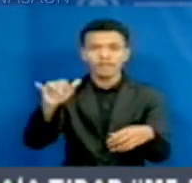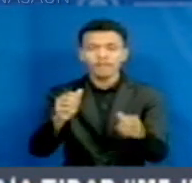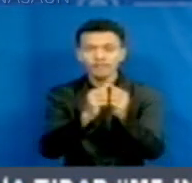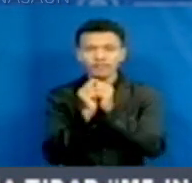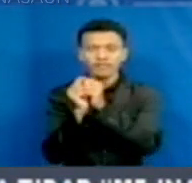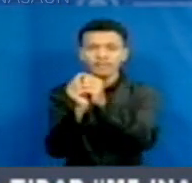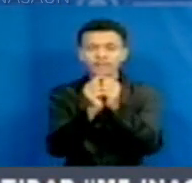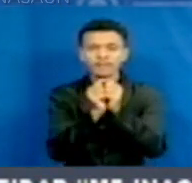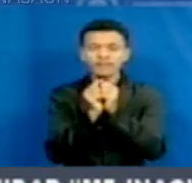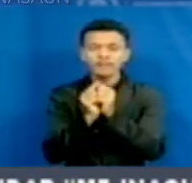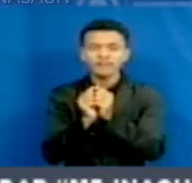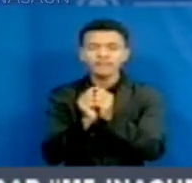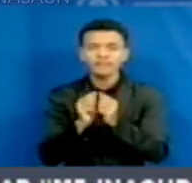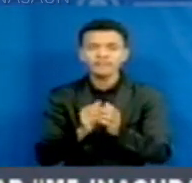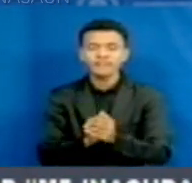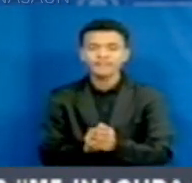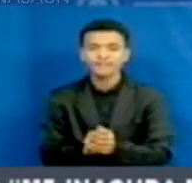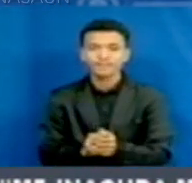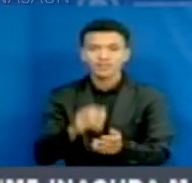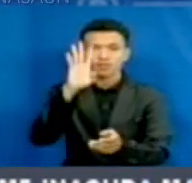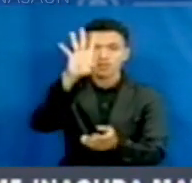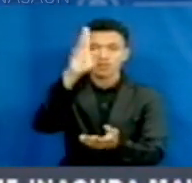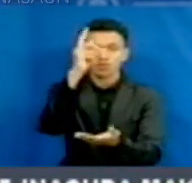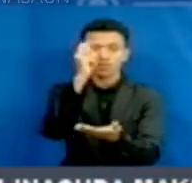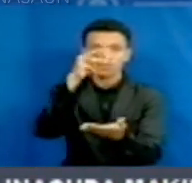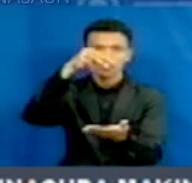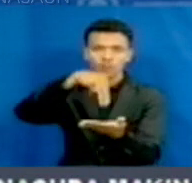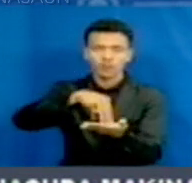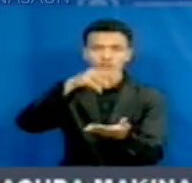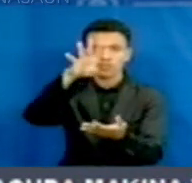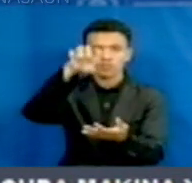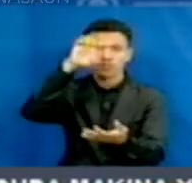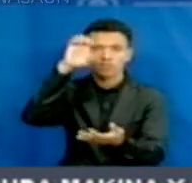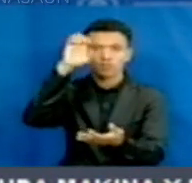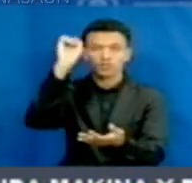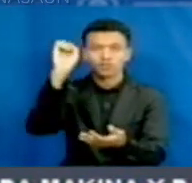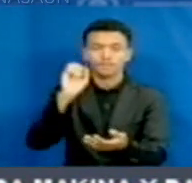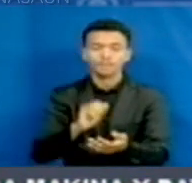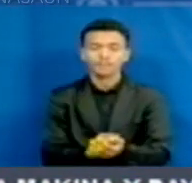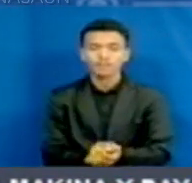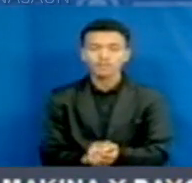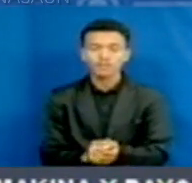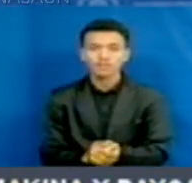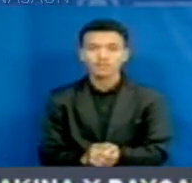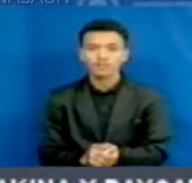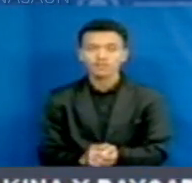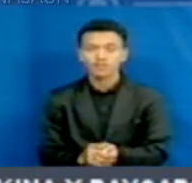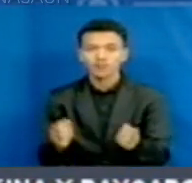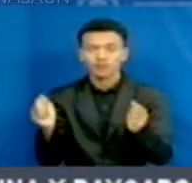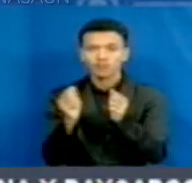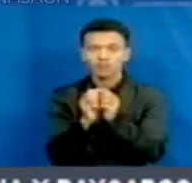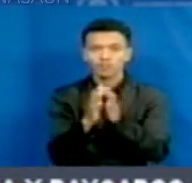vai ir a alterações para o contrato, né? Mas 4 milhões 400 e tal. Também, vou ter preciso de raízes de voto